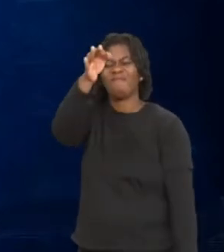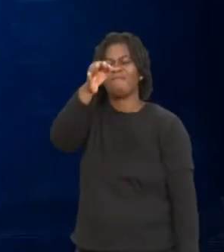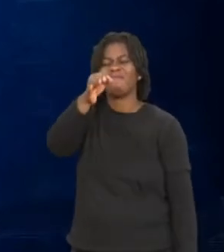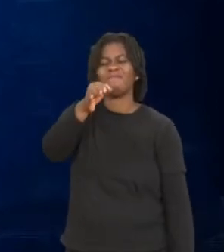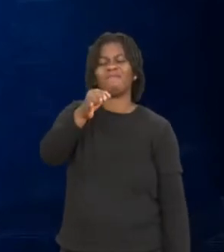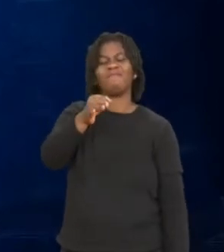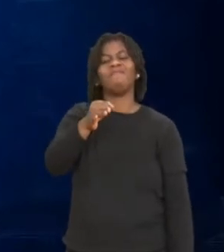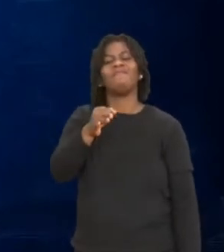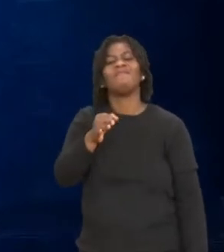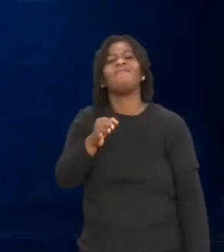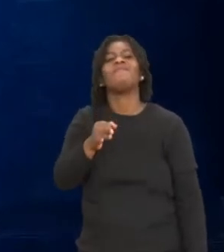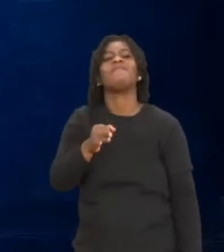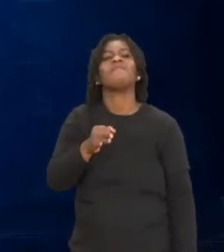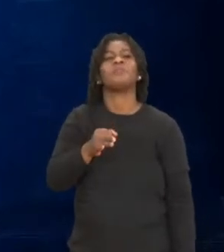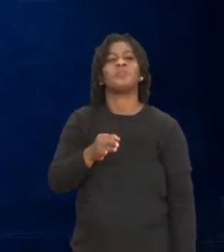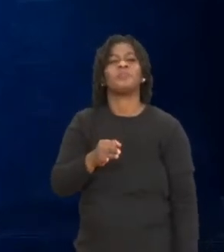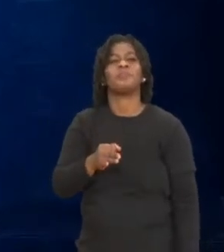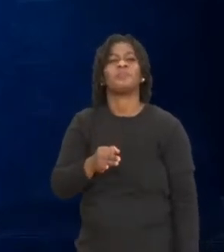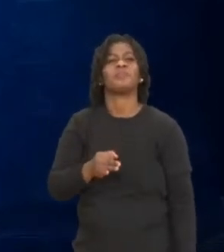minha decisão.